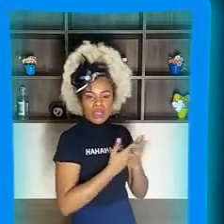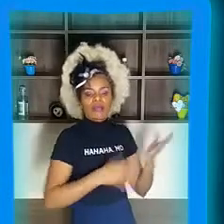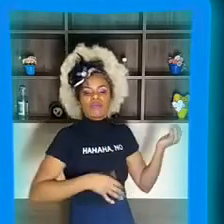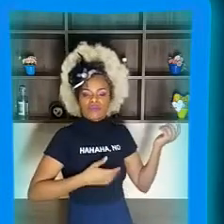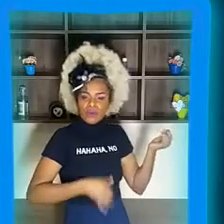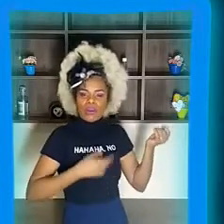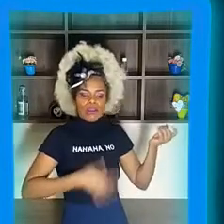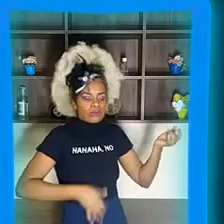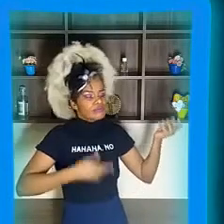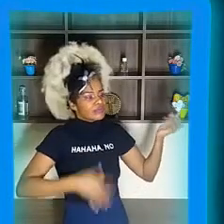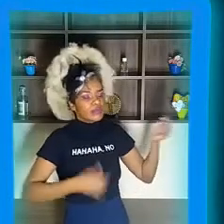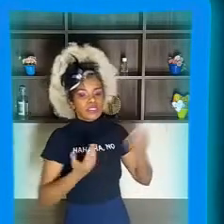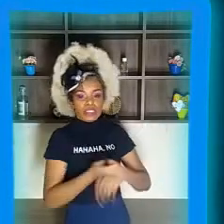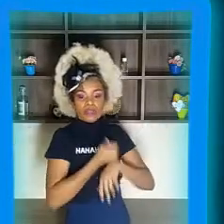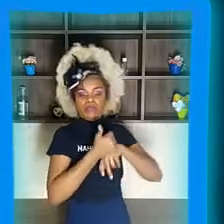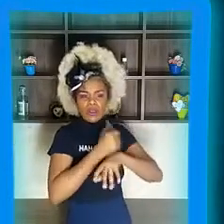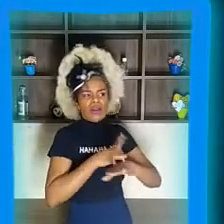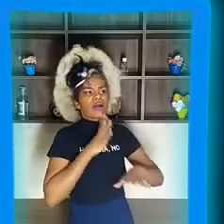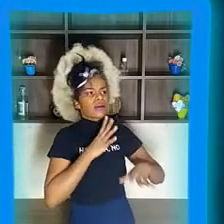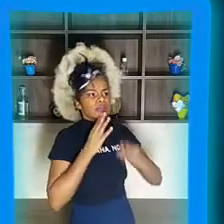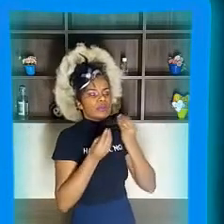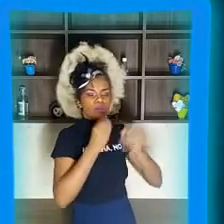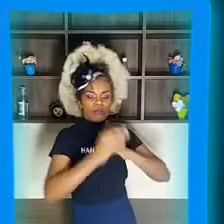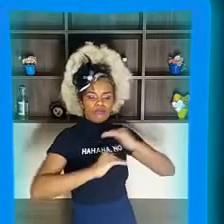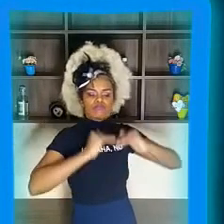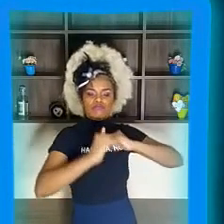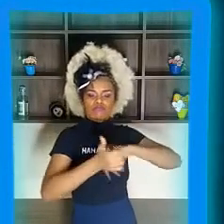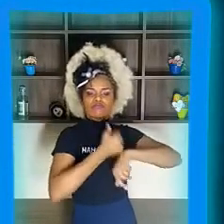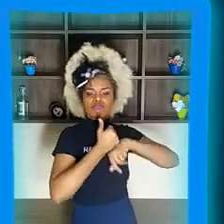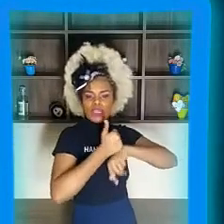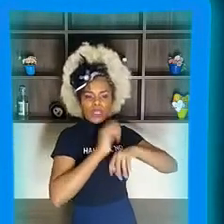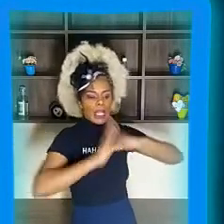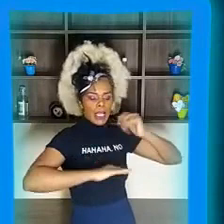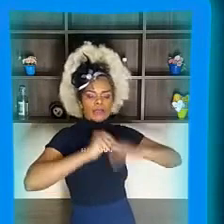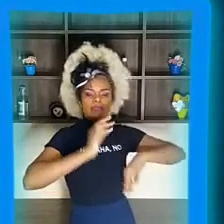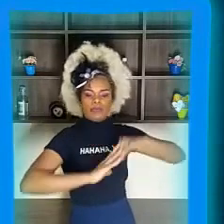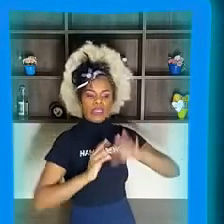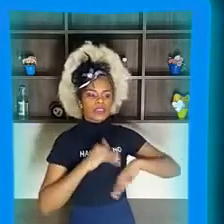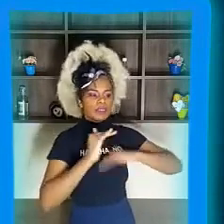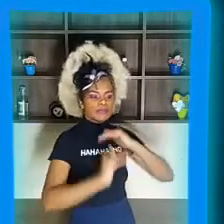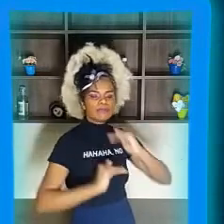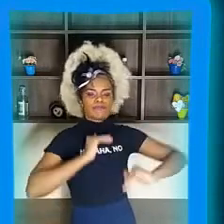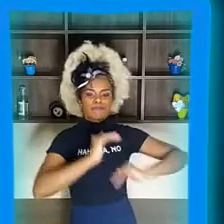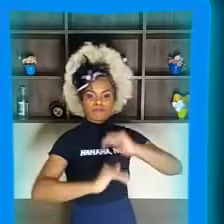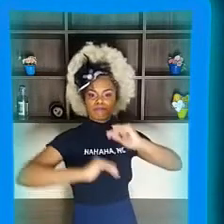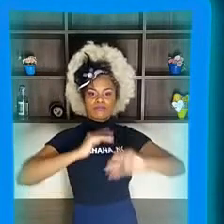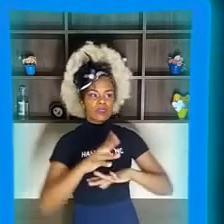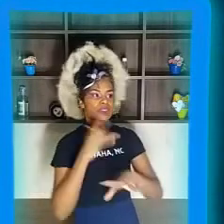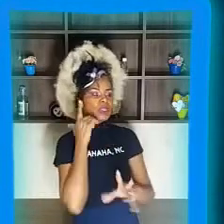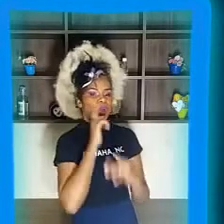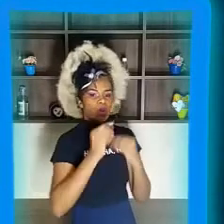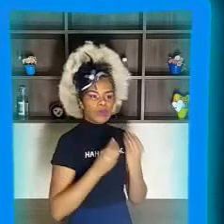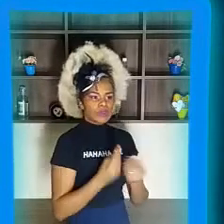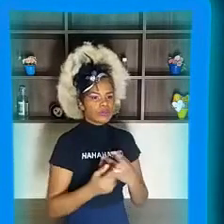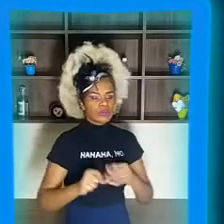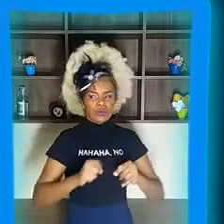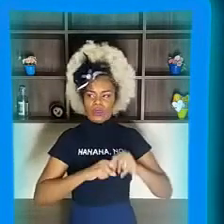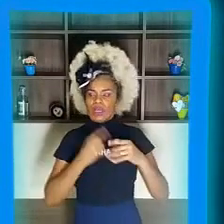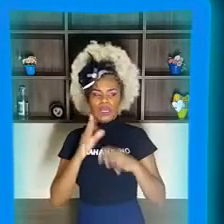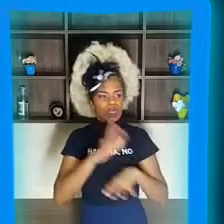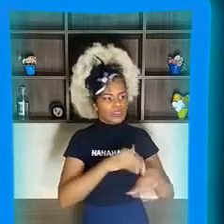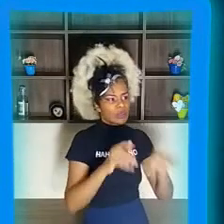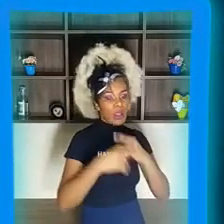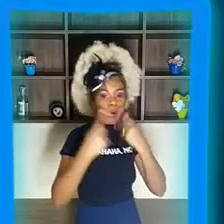queria melhorar os seus conhecimentos, melhorar a sua prática, e foi avançando, a gente começou a abordar outras